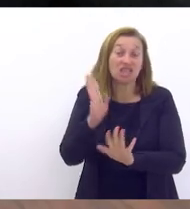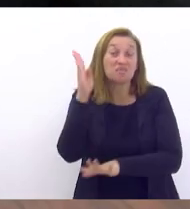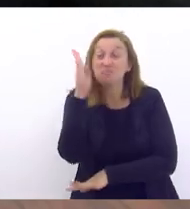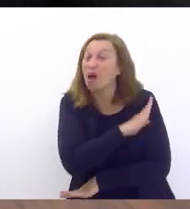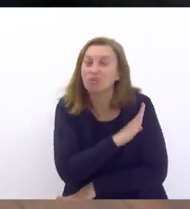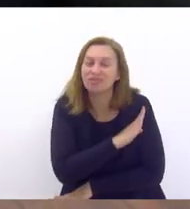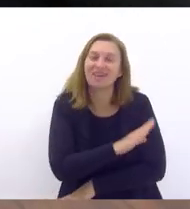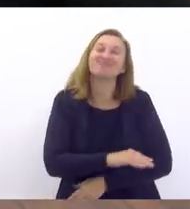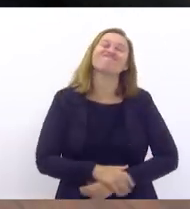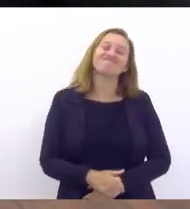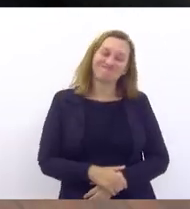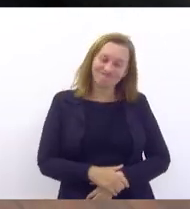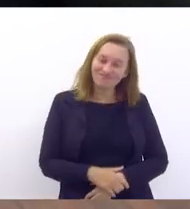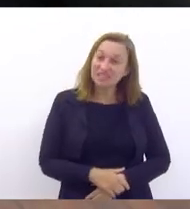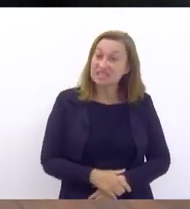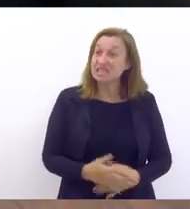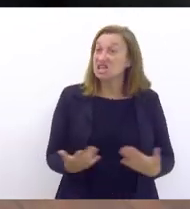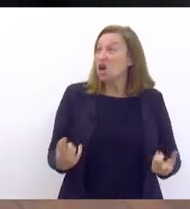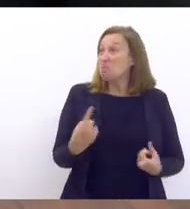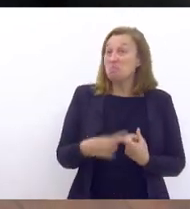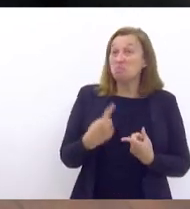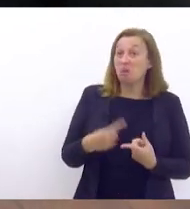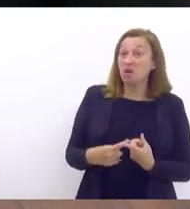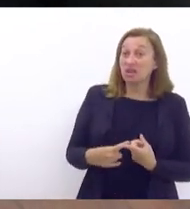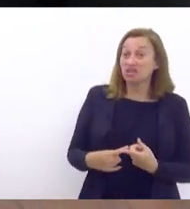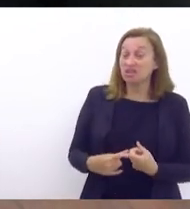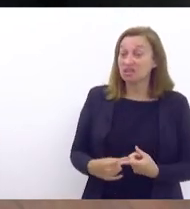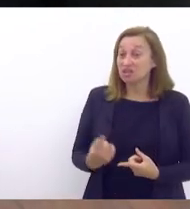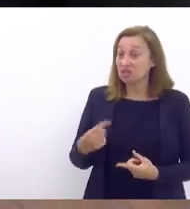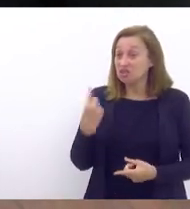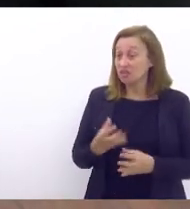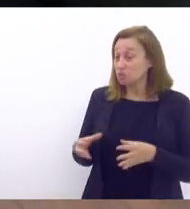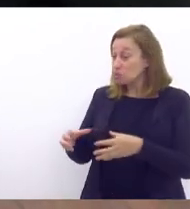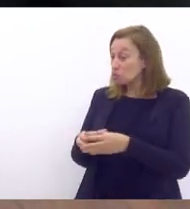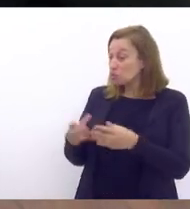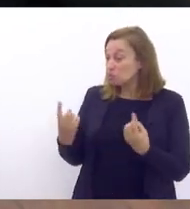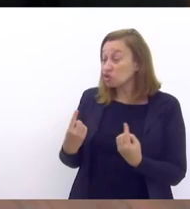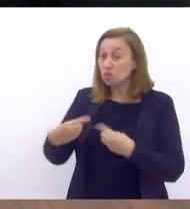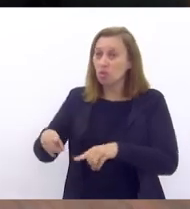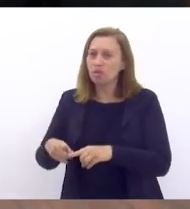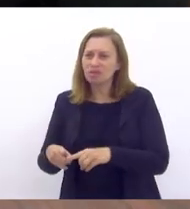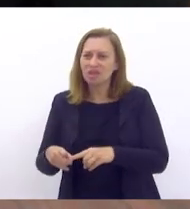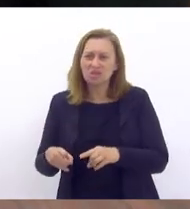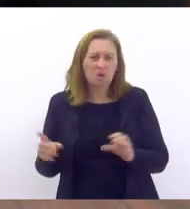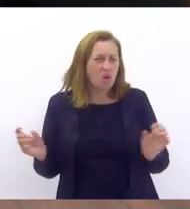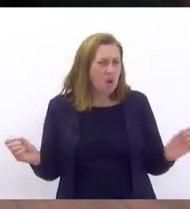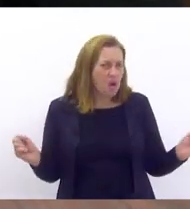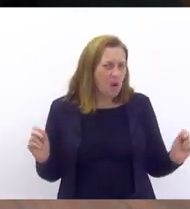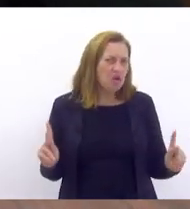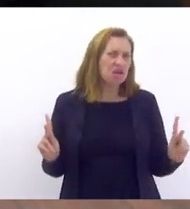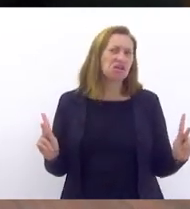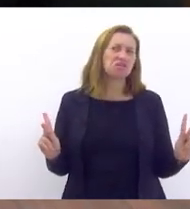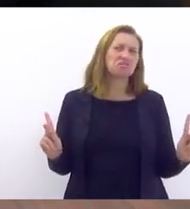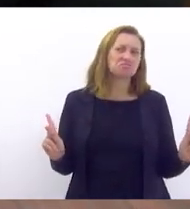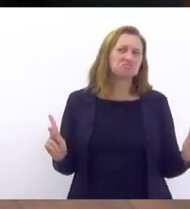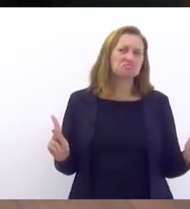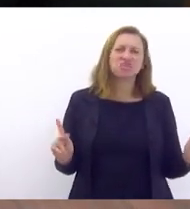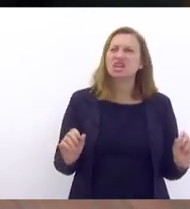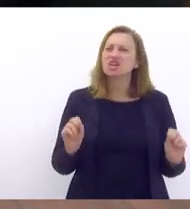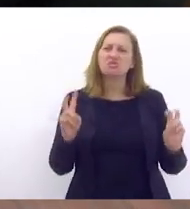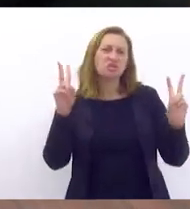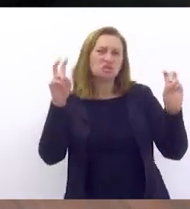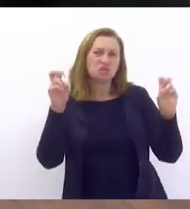maldade mesmo. Porque se estivéssemos no campo da contradição, estava superado. Se fosse uma